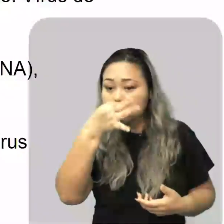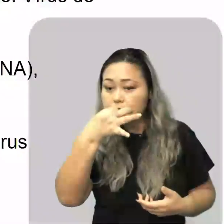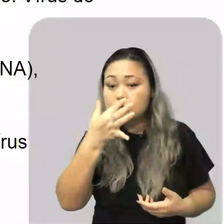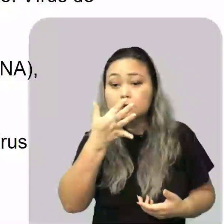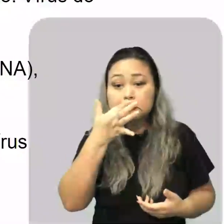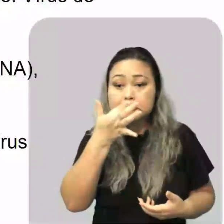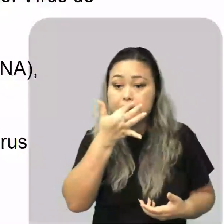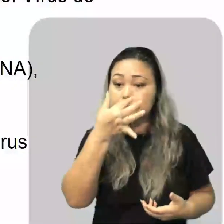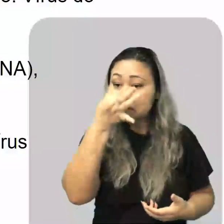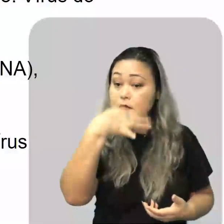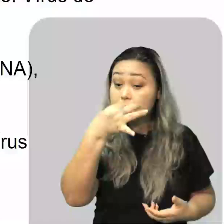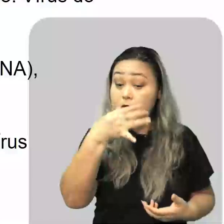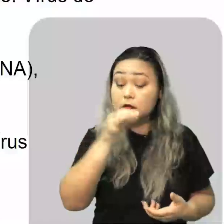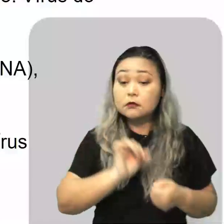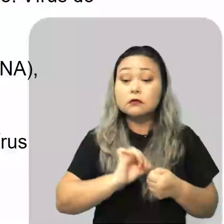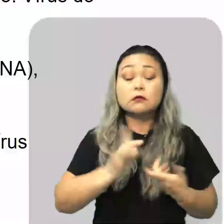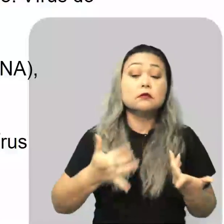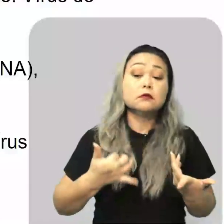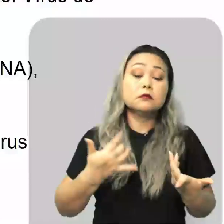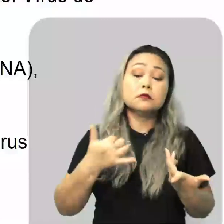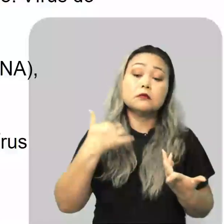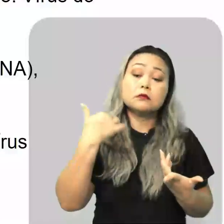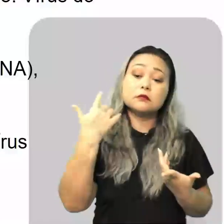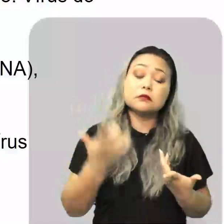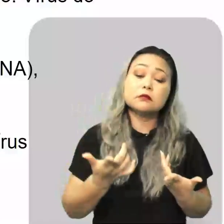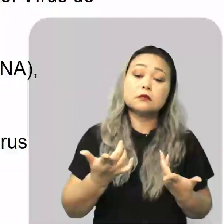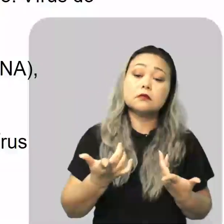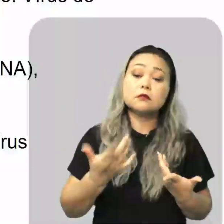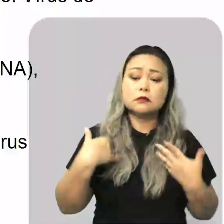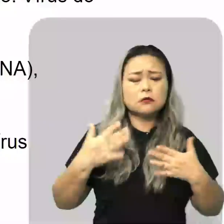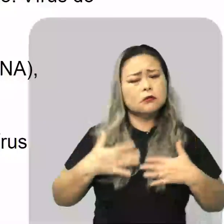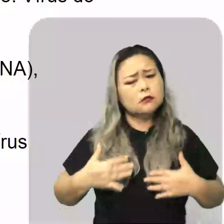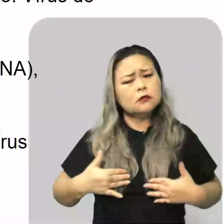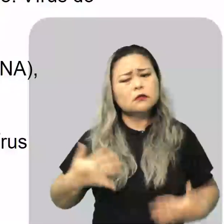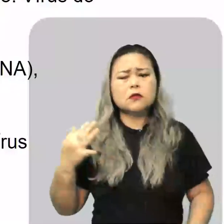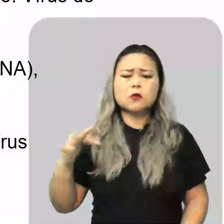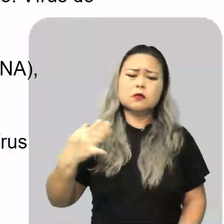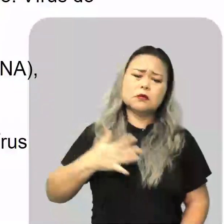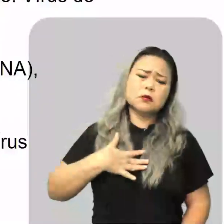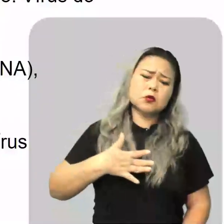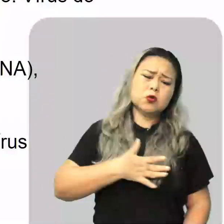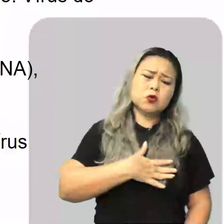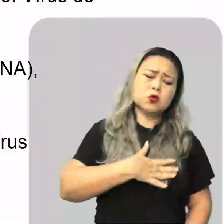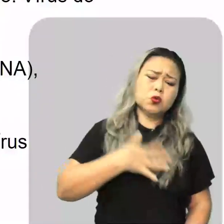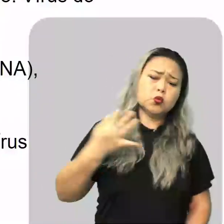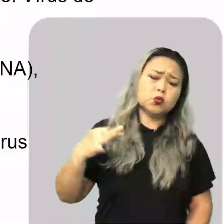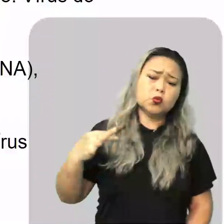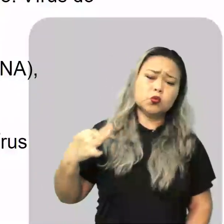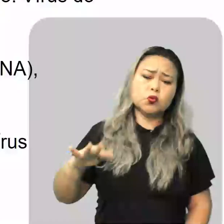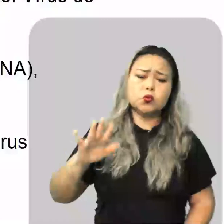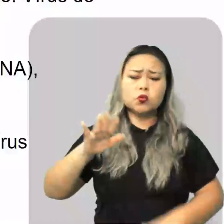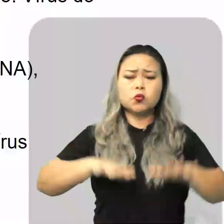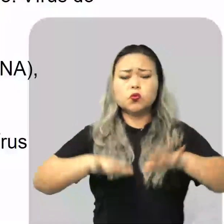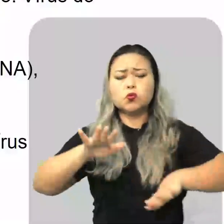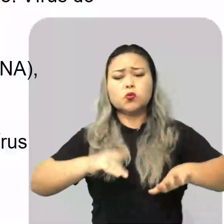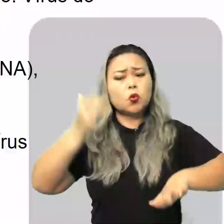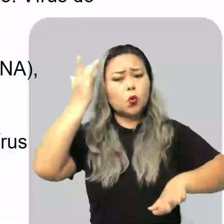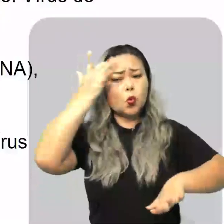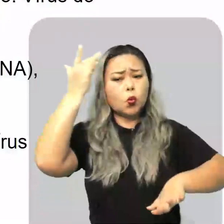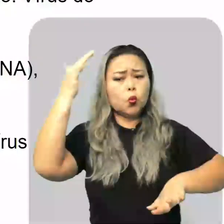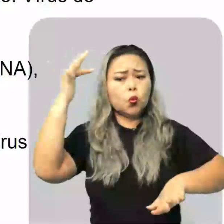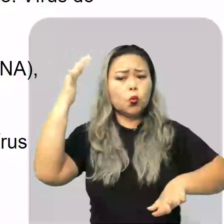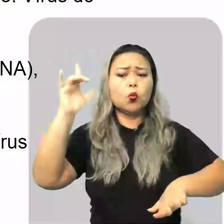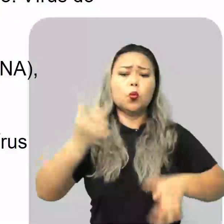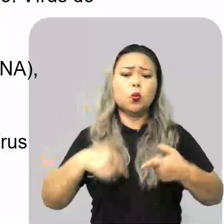comum no resfriado você estar com uma coriza, tá? O corpo um pouco dolorido também, alguns vão manifestar também dor de